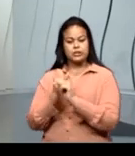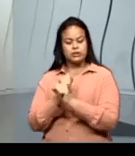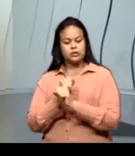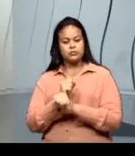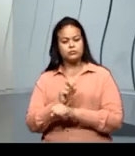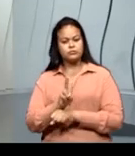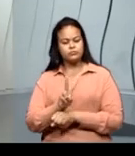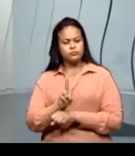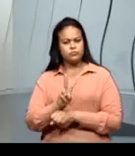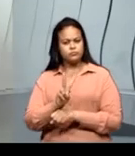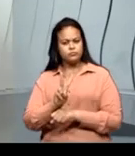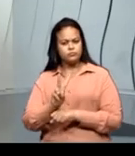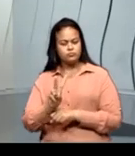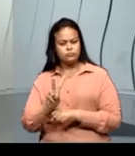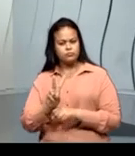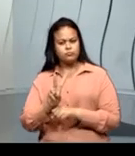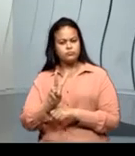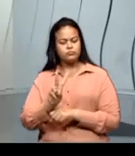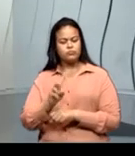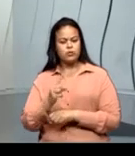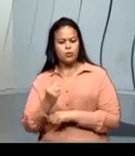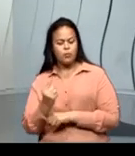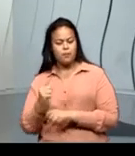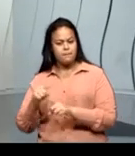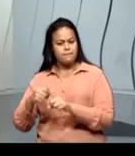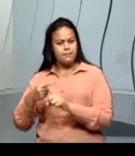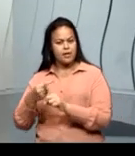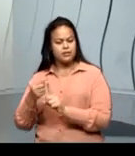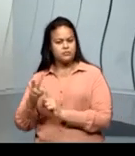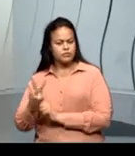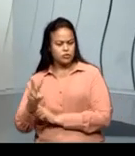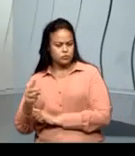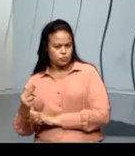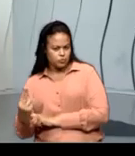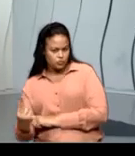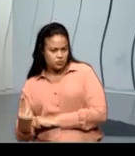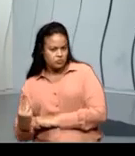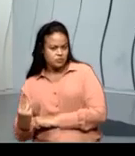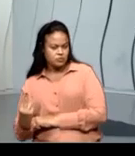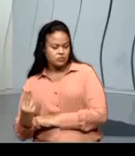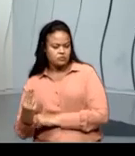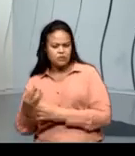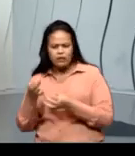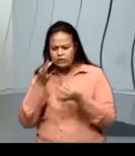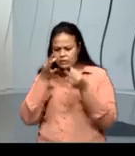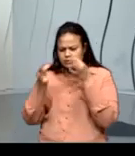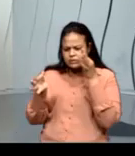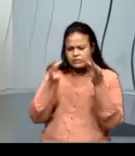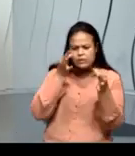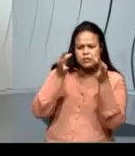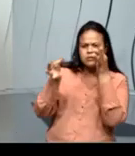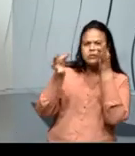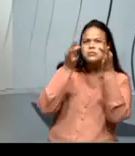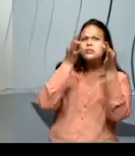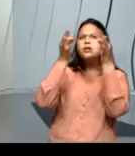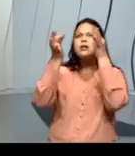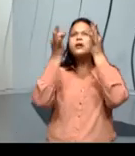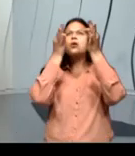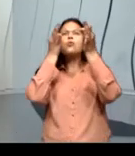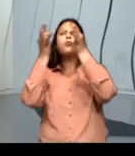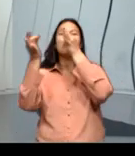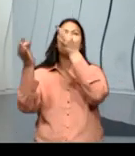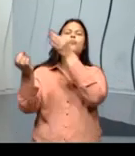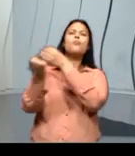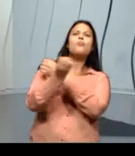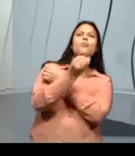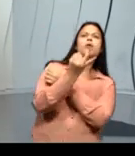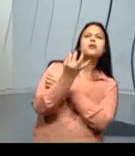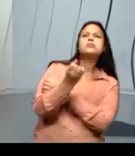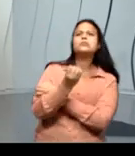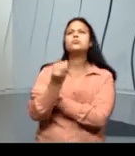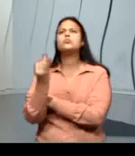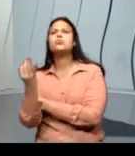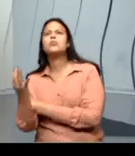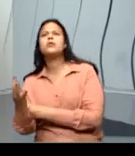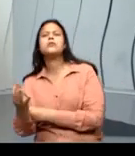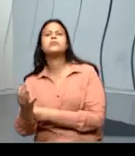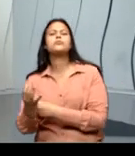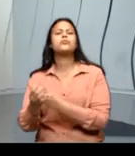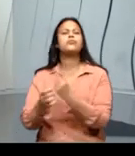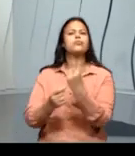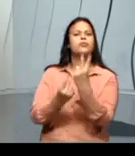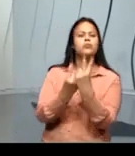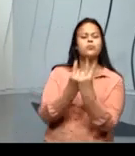vetor 1 mais vetor 2, eu vou prestando atenção na escala e verificando o tamanho dos vetores. O vetor 1 tem